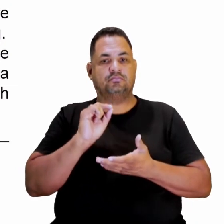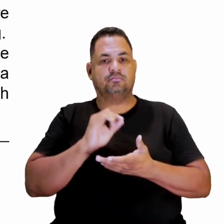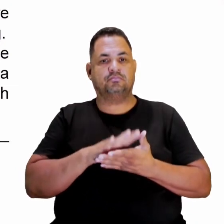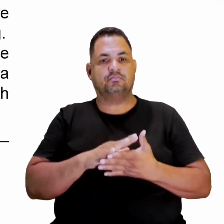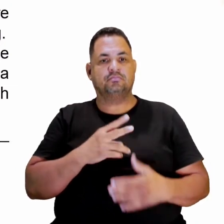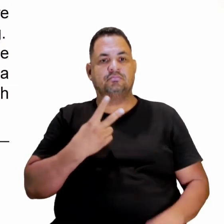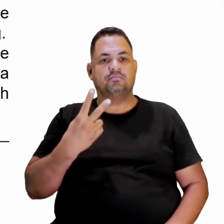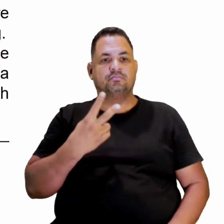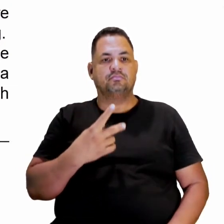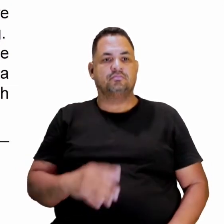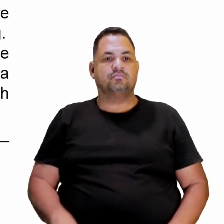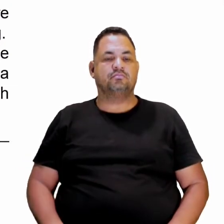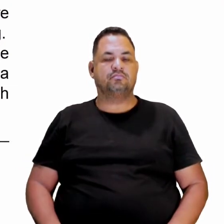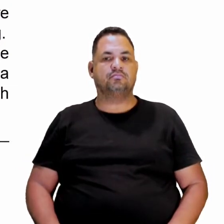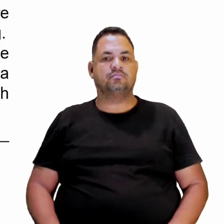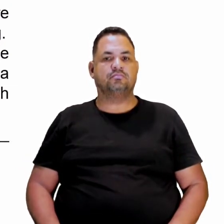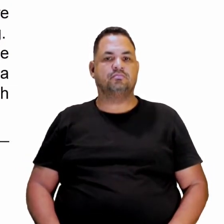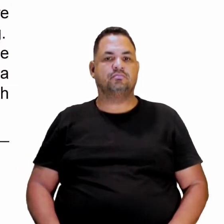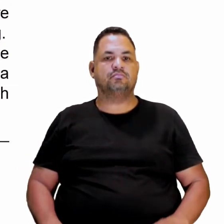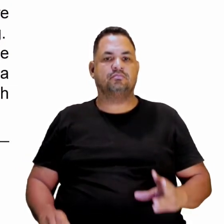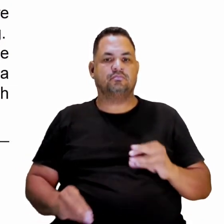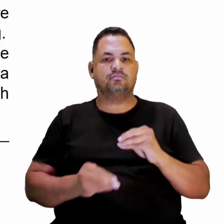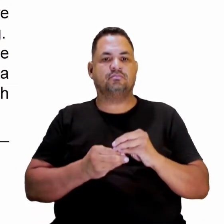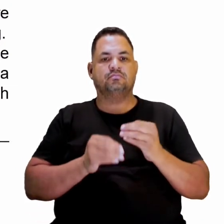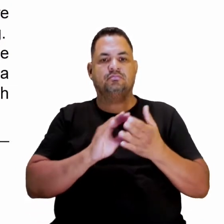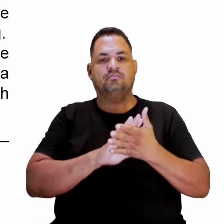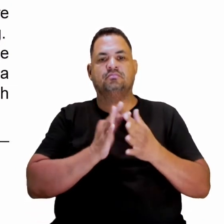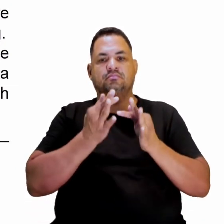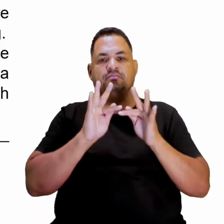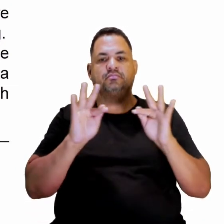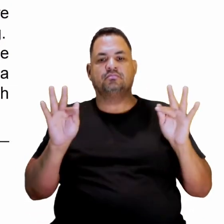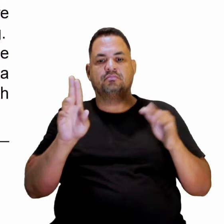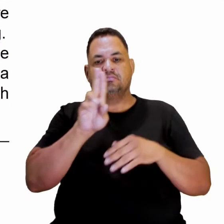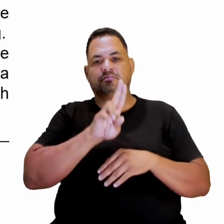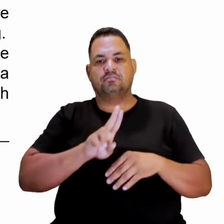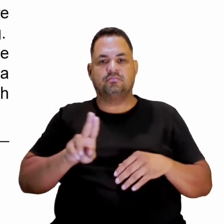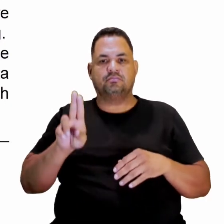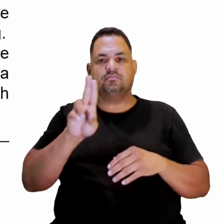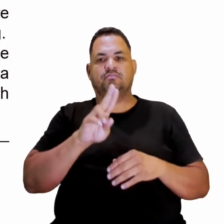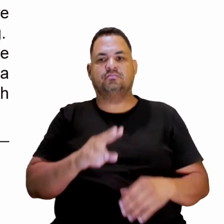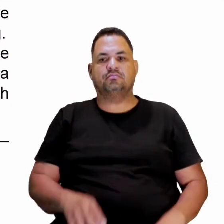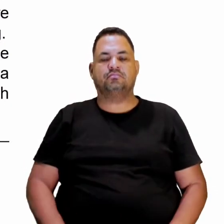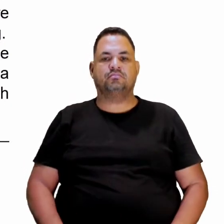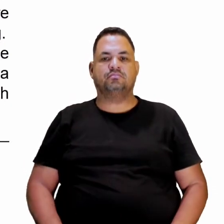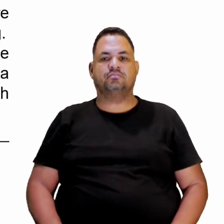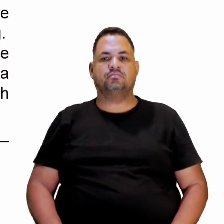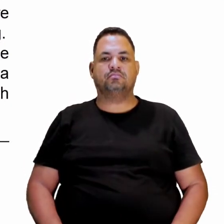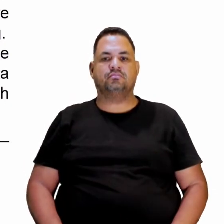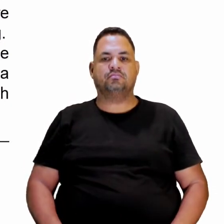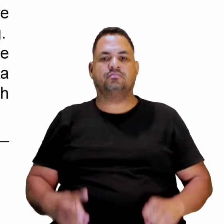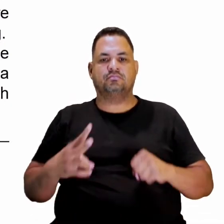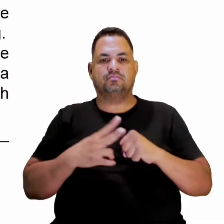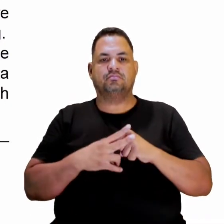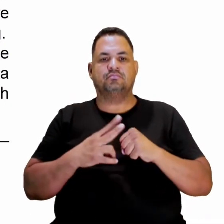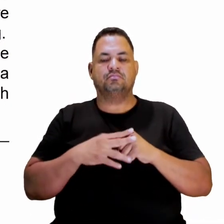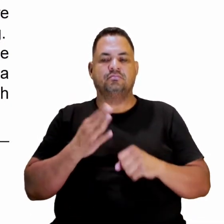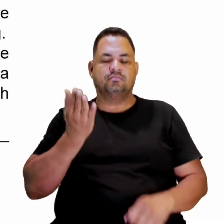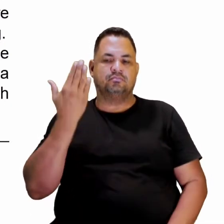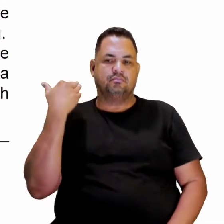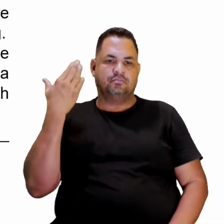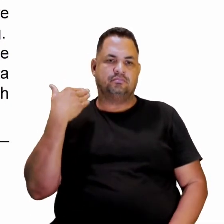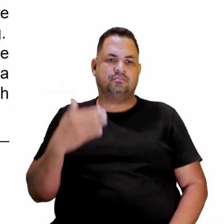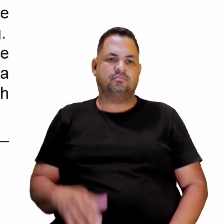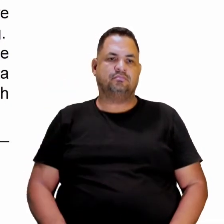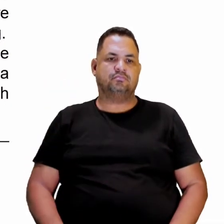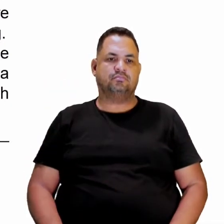tá doido, tá, gente? Você vai completar as sentenças usando a questão do verbo no passado,